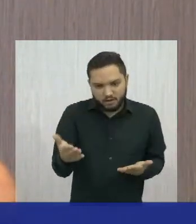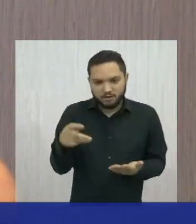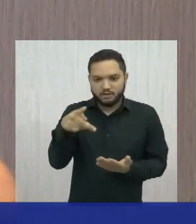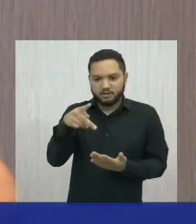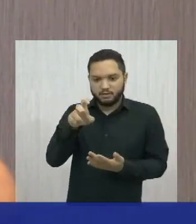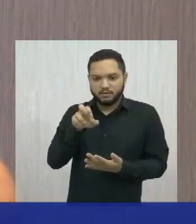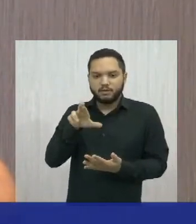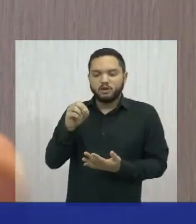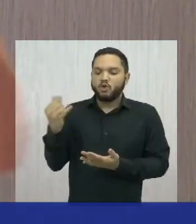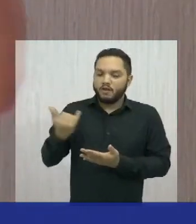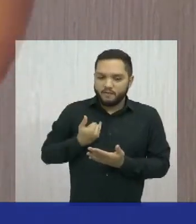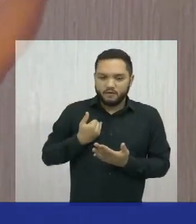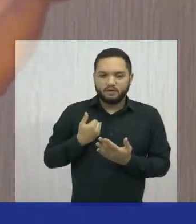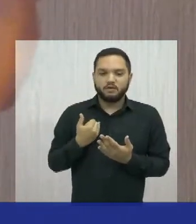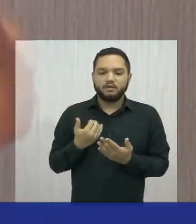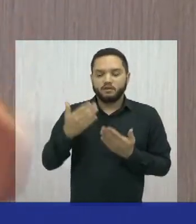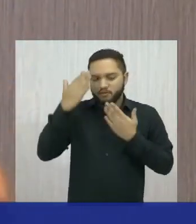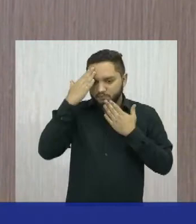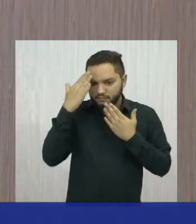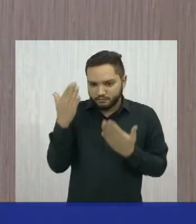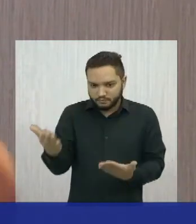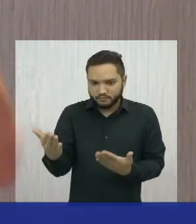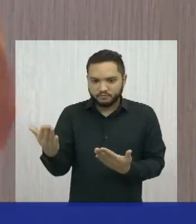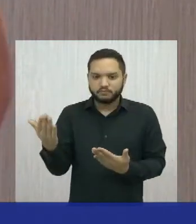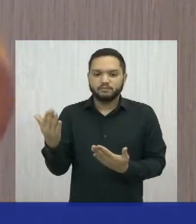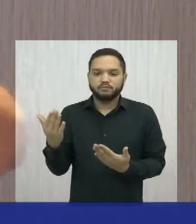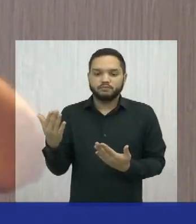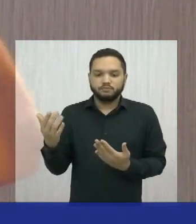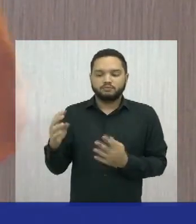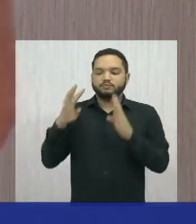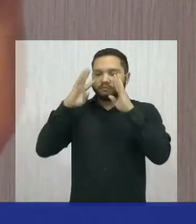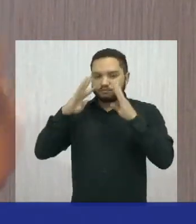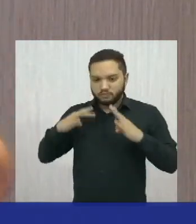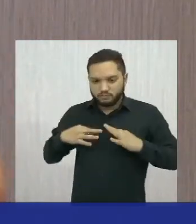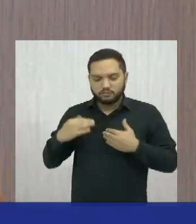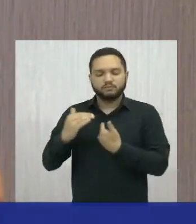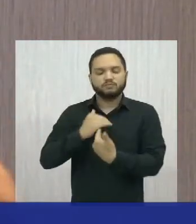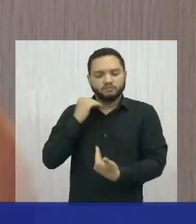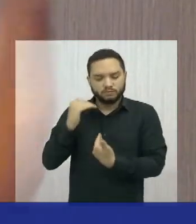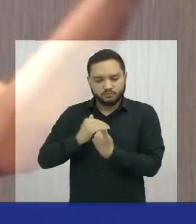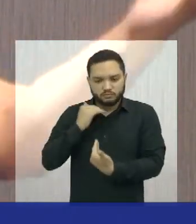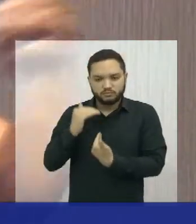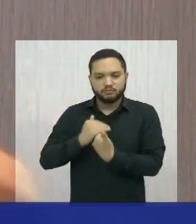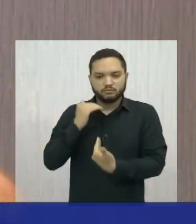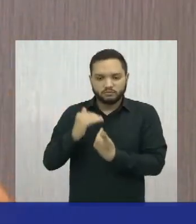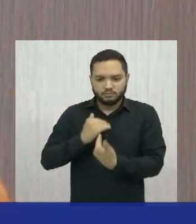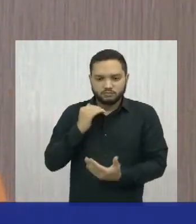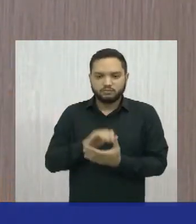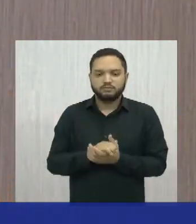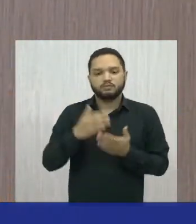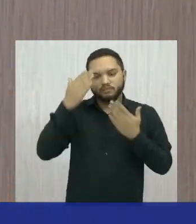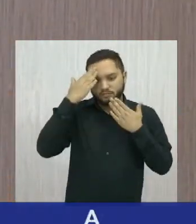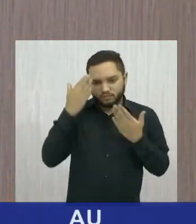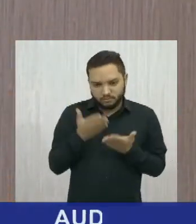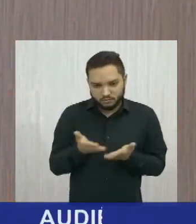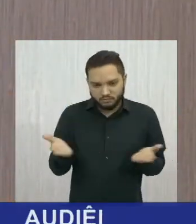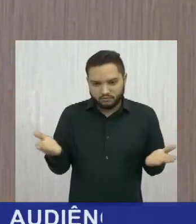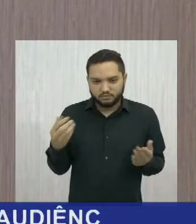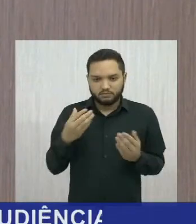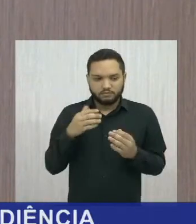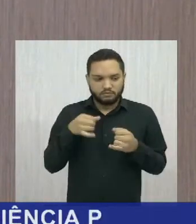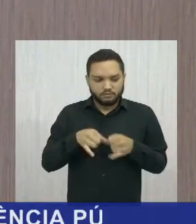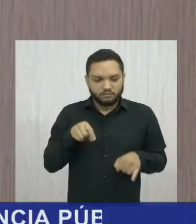Pedro. Agradeço demais seu Pedro, que me deu atenção, me orientou, e estou agradecendo vocês que estão